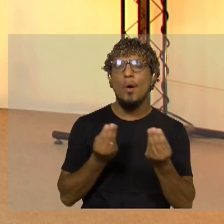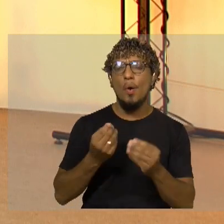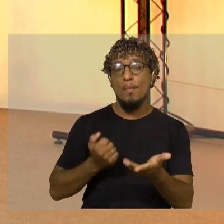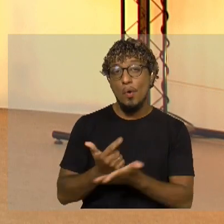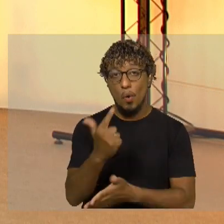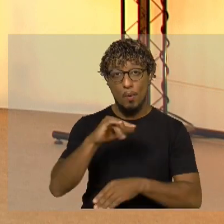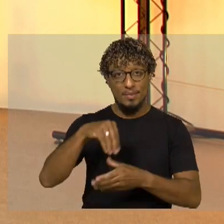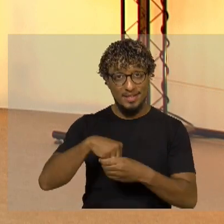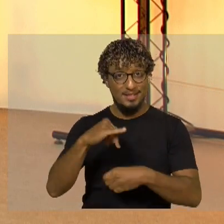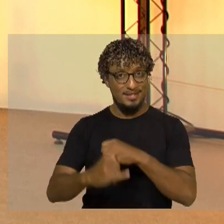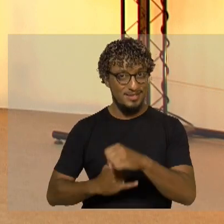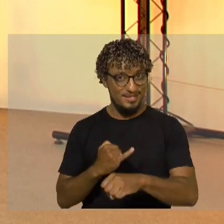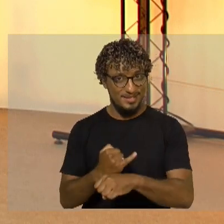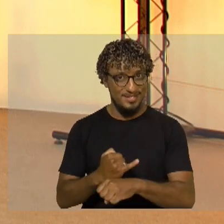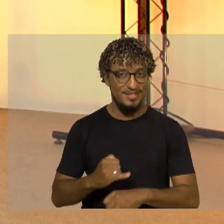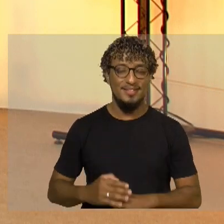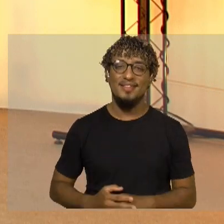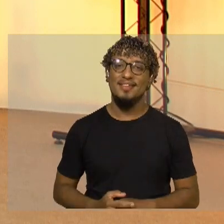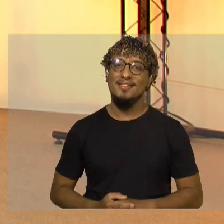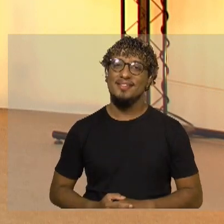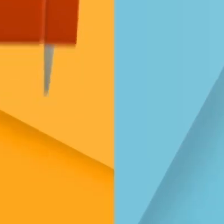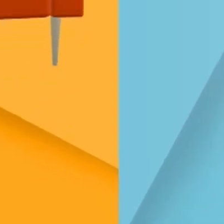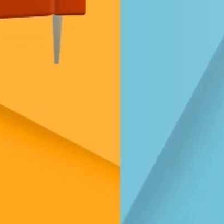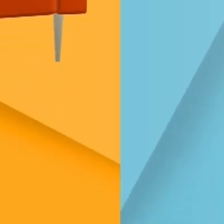de compras pela internet.